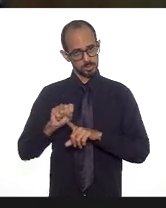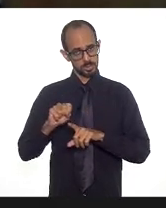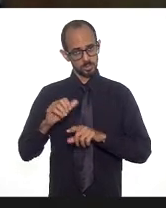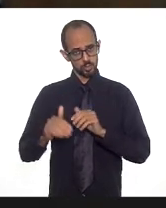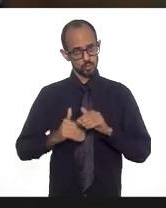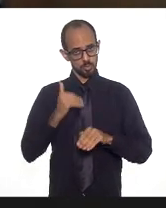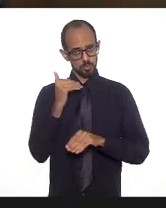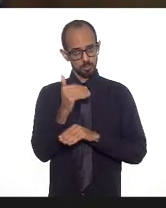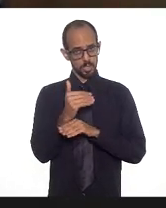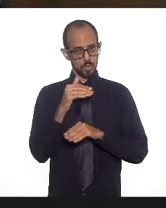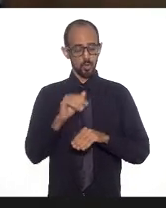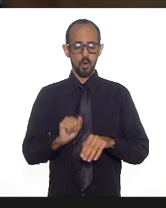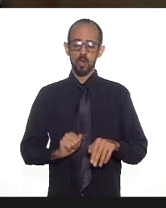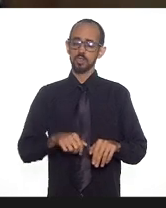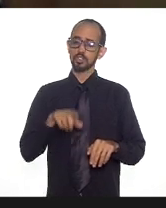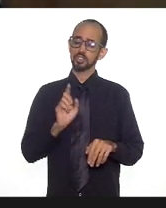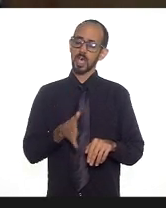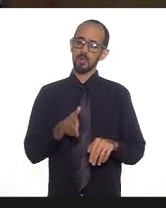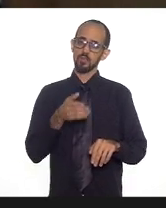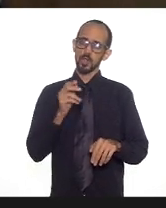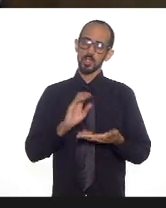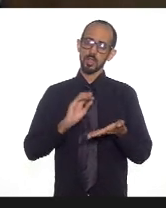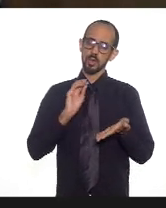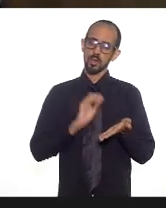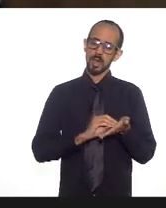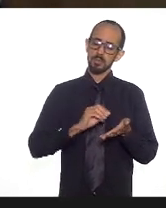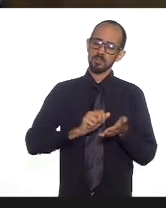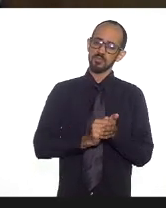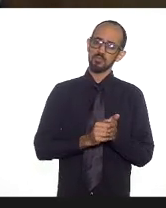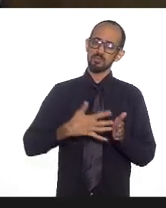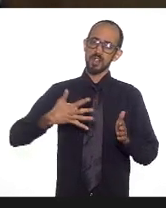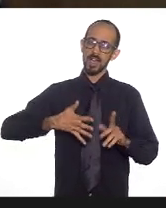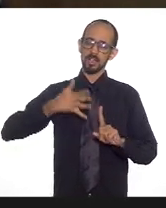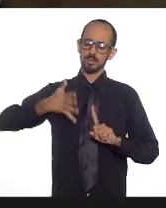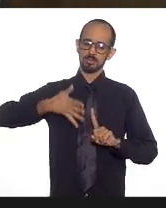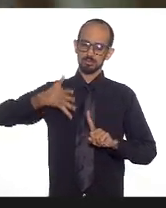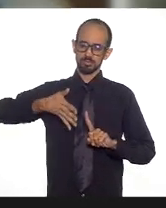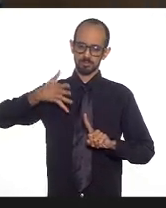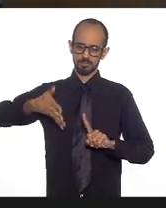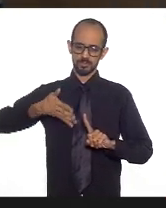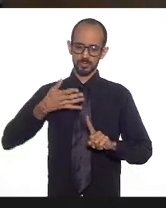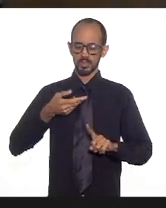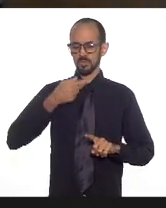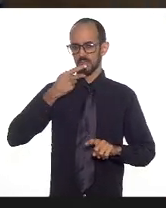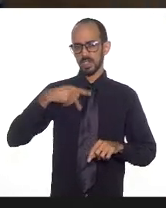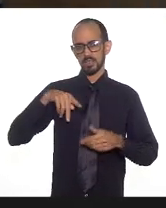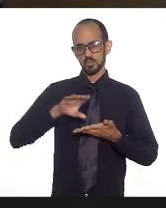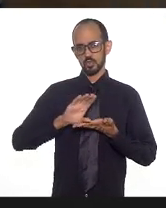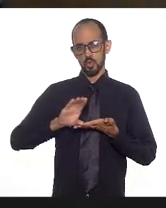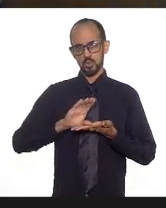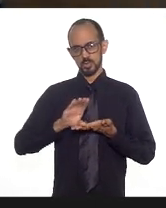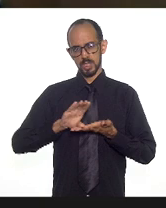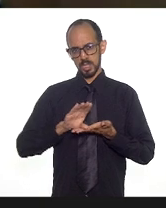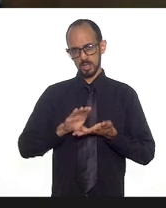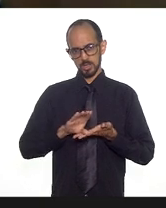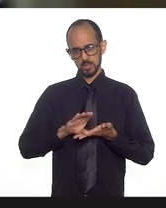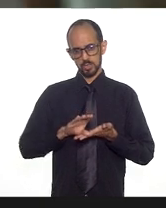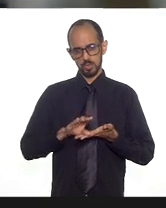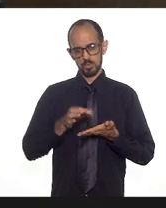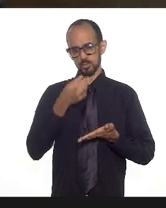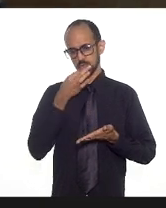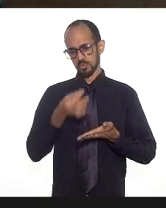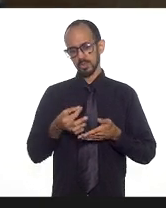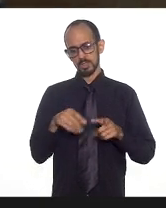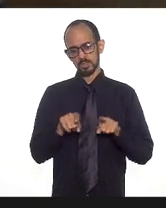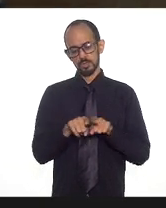foi colocado por vários, está sempre sendo mencionado em alguns conselhos como parte de justificativas até